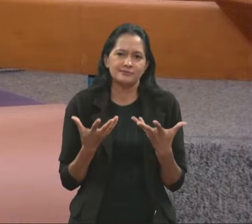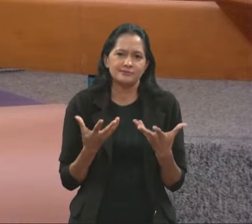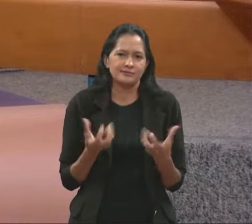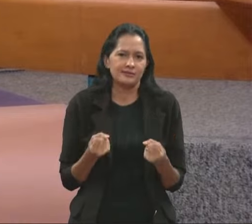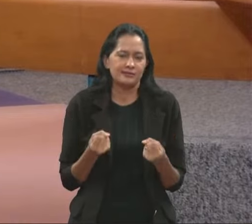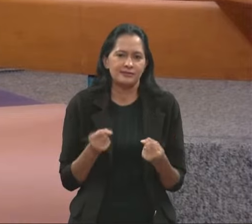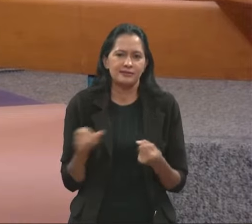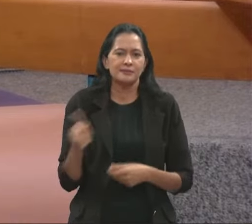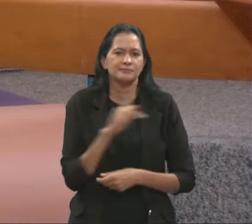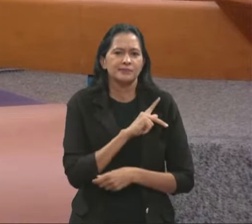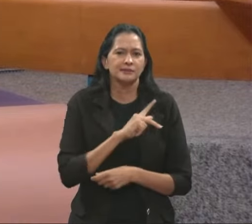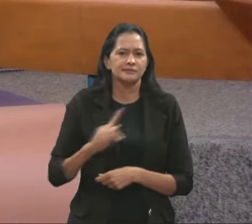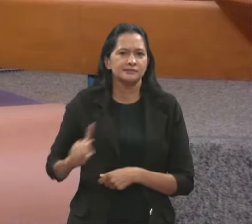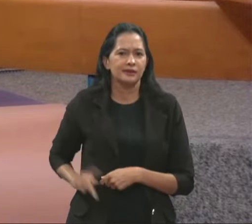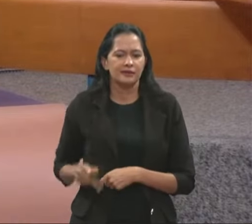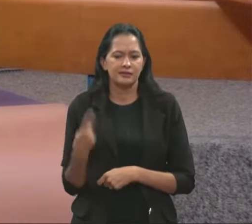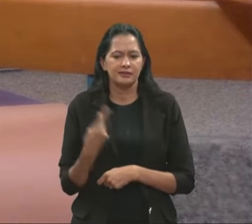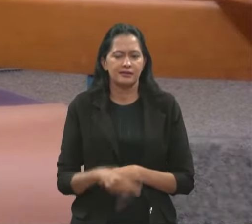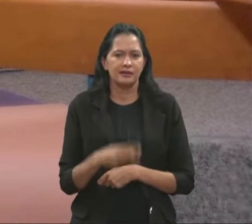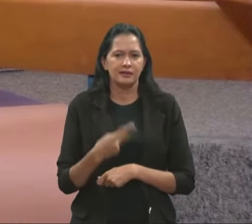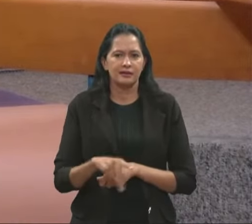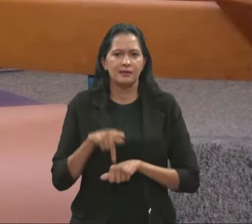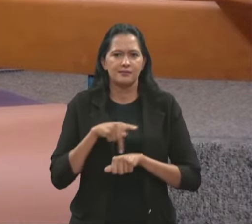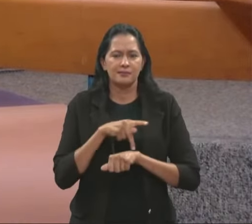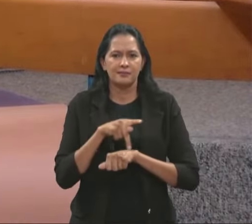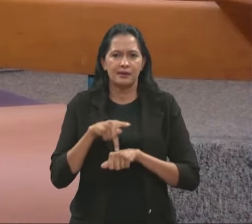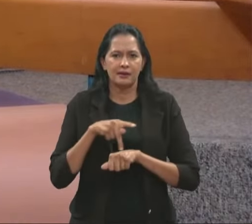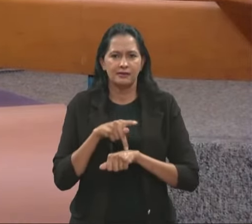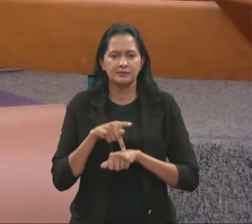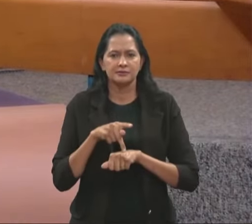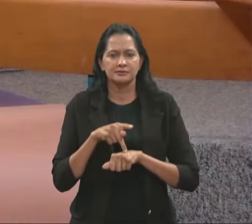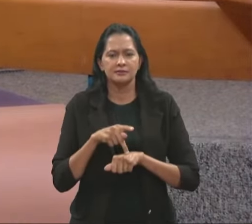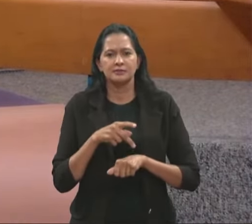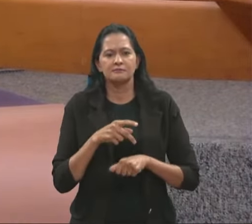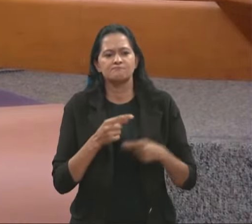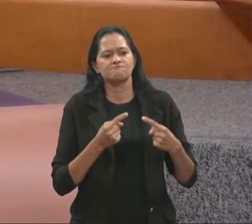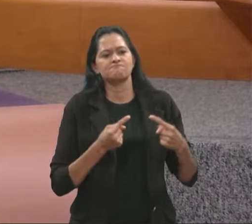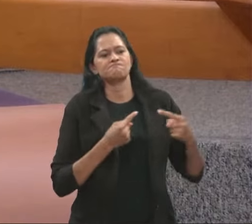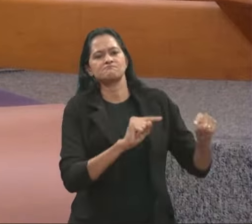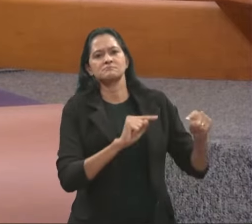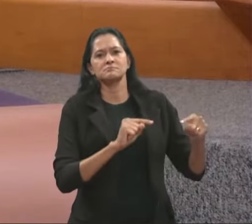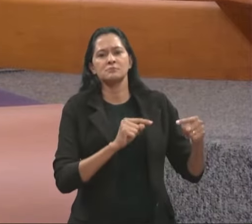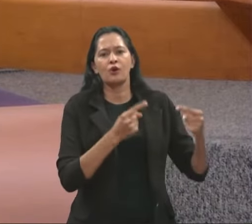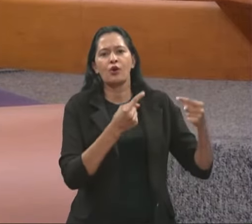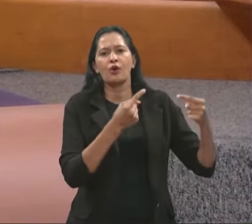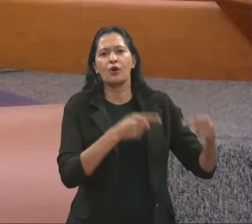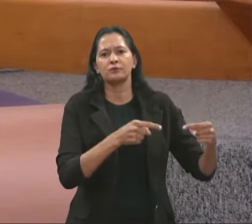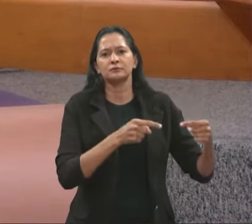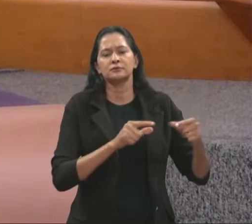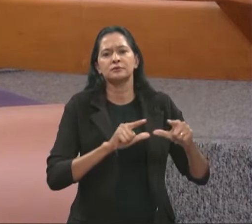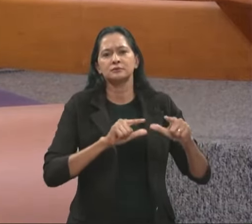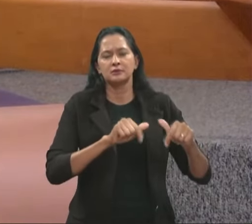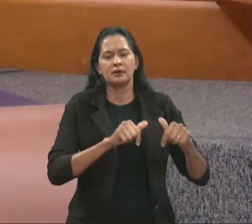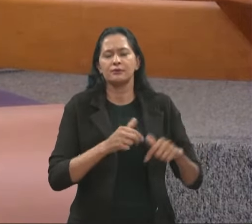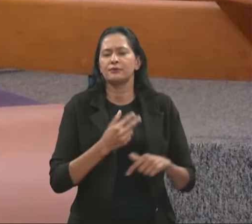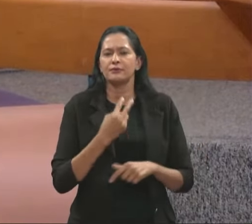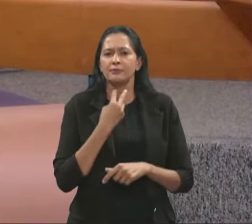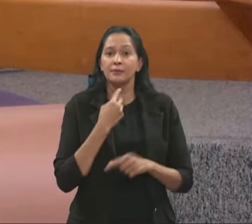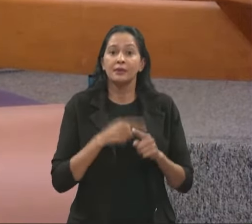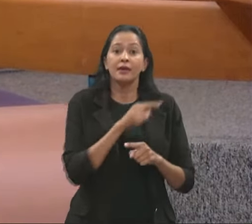Estado possa afrontar diretamente ao Estado de Israel, porque hoje Israel está se